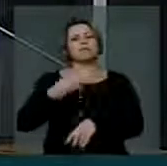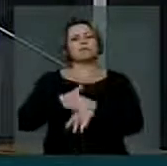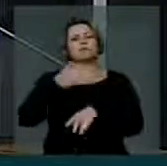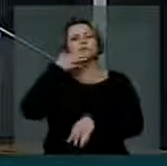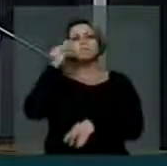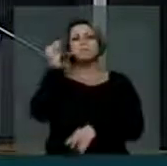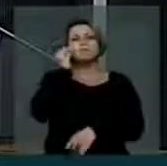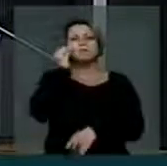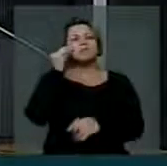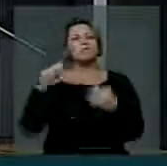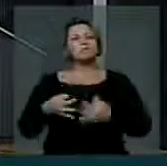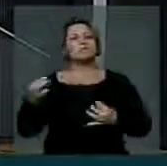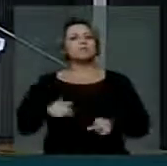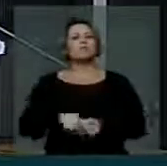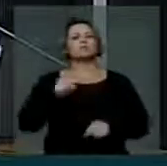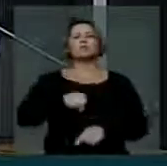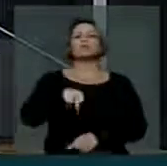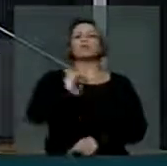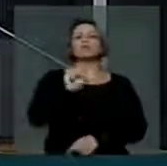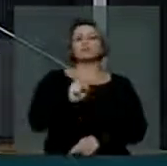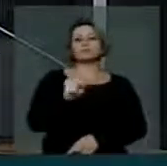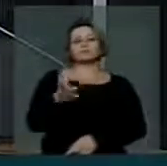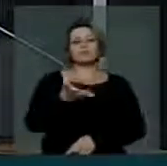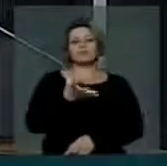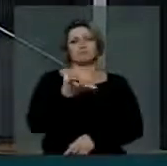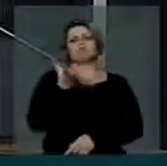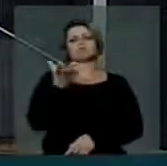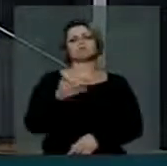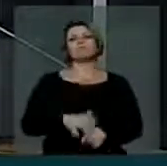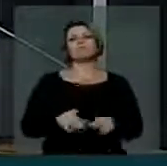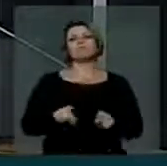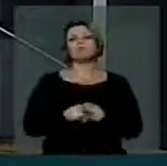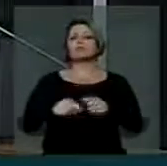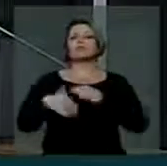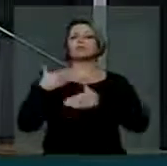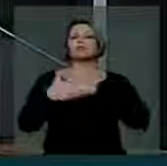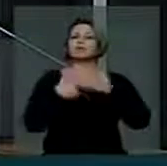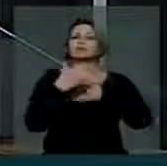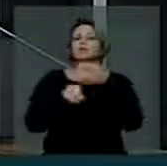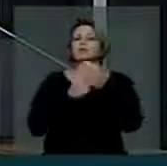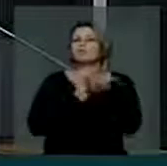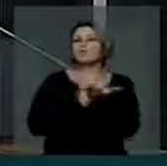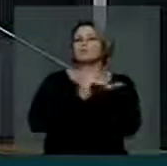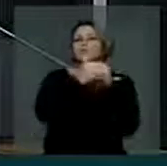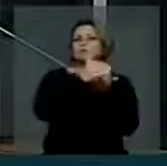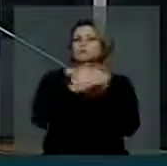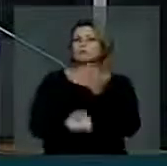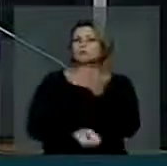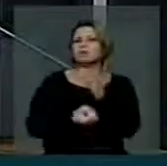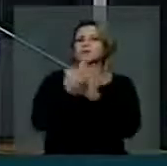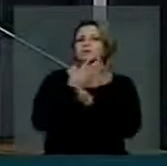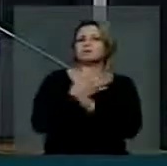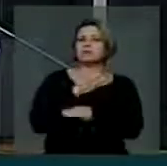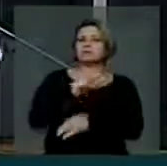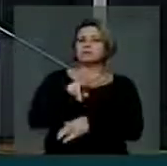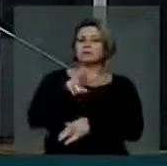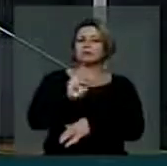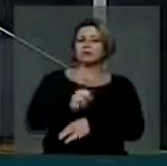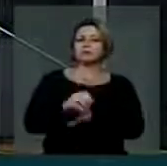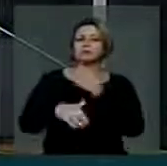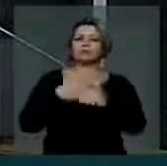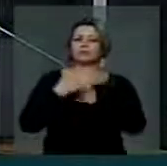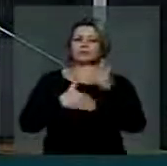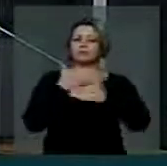aperfeiçoamento do Sistema Único de Saúde, deputado Isalci. Desde sua implantação, a construção